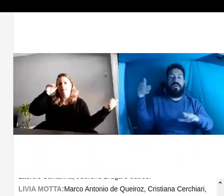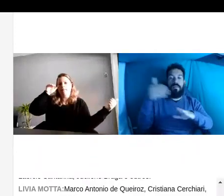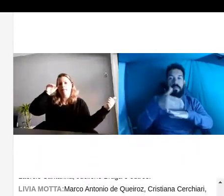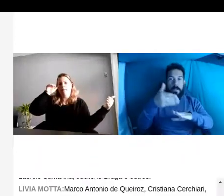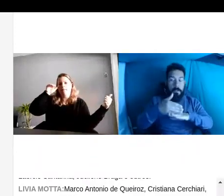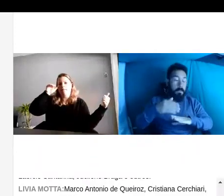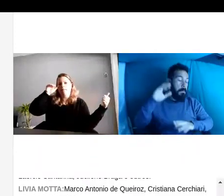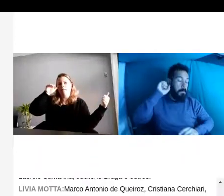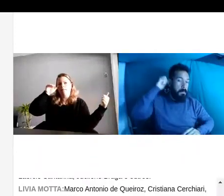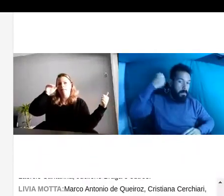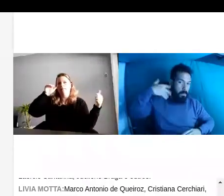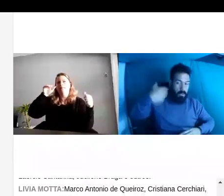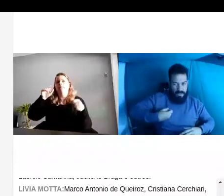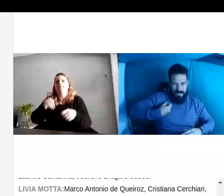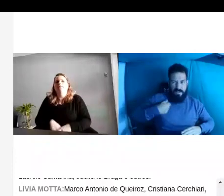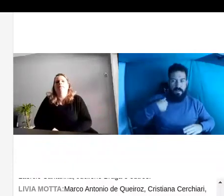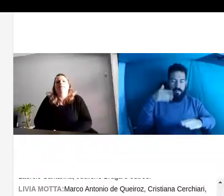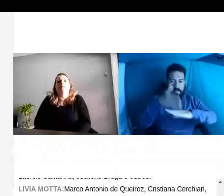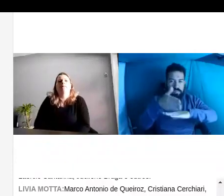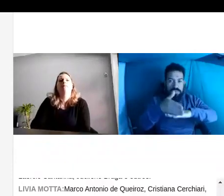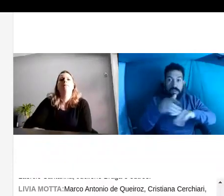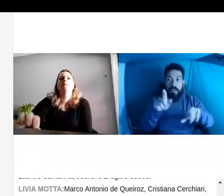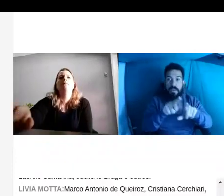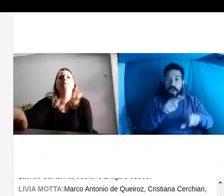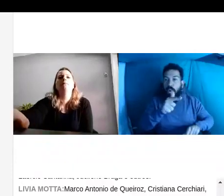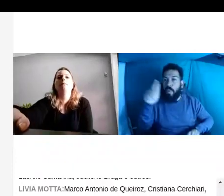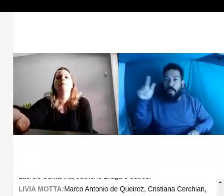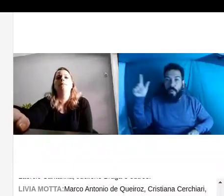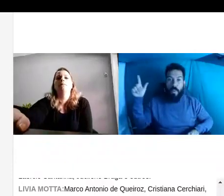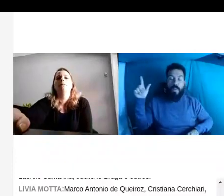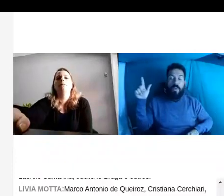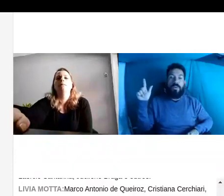estamos ou nas demais. Olha,